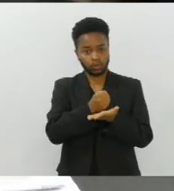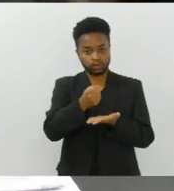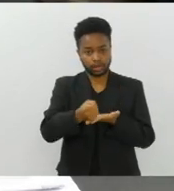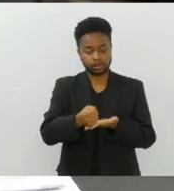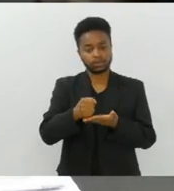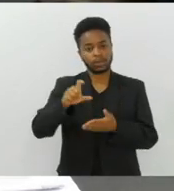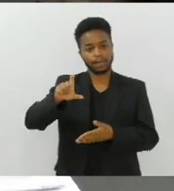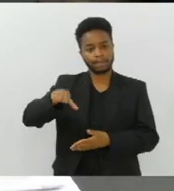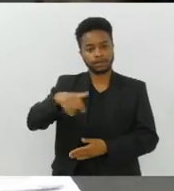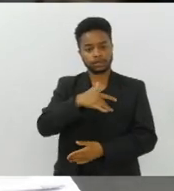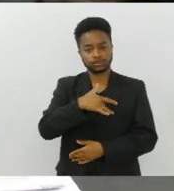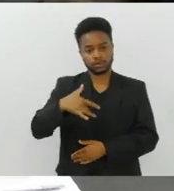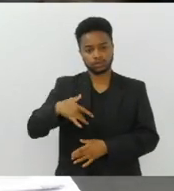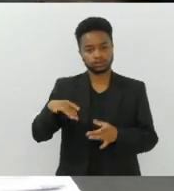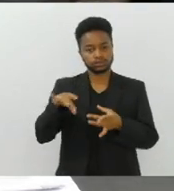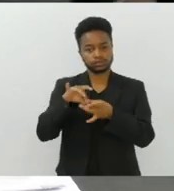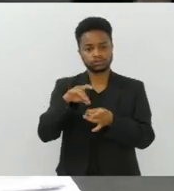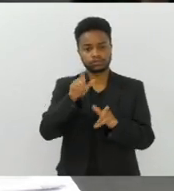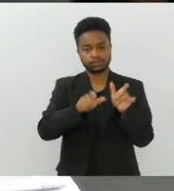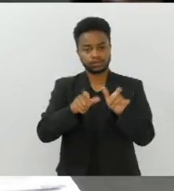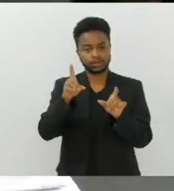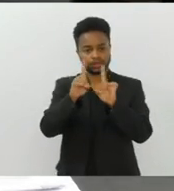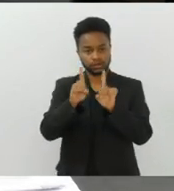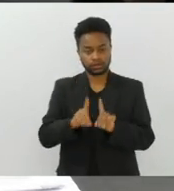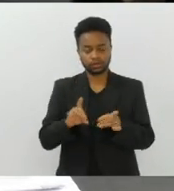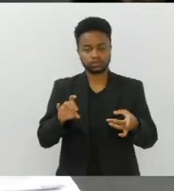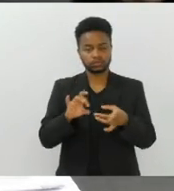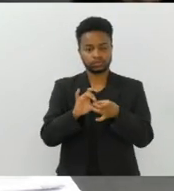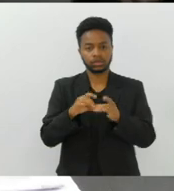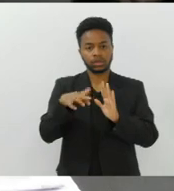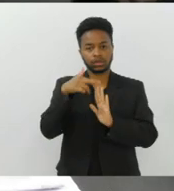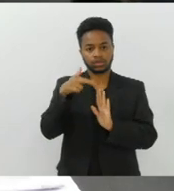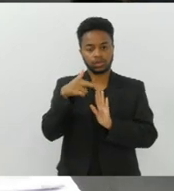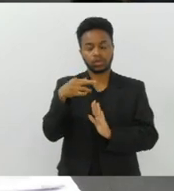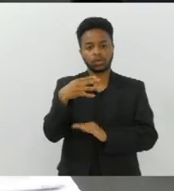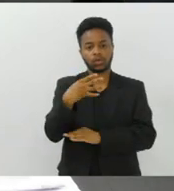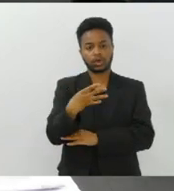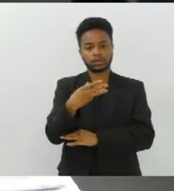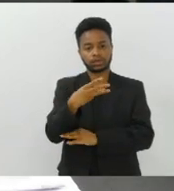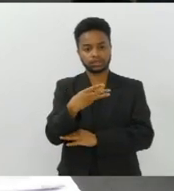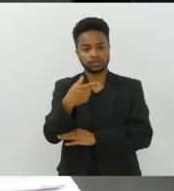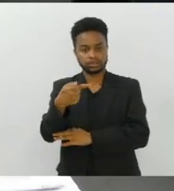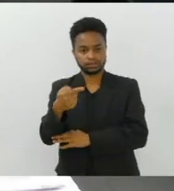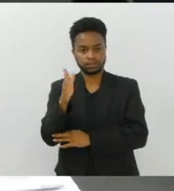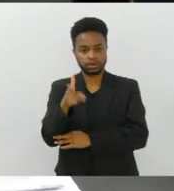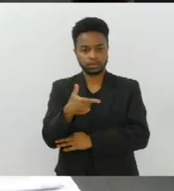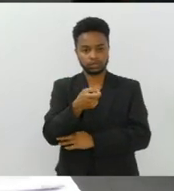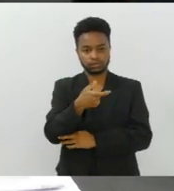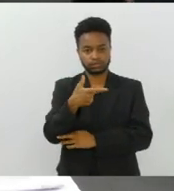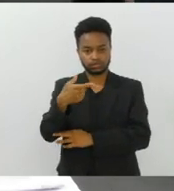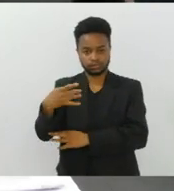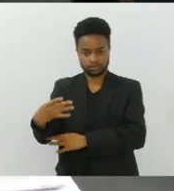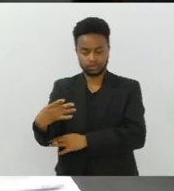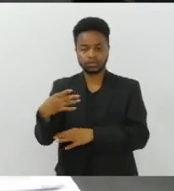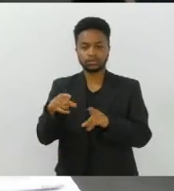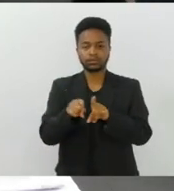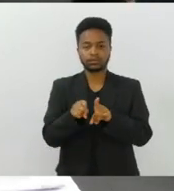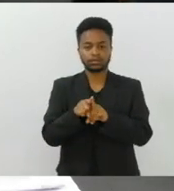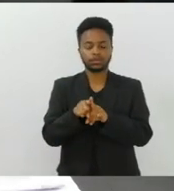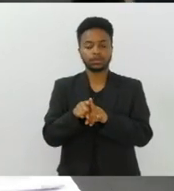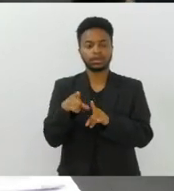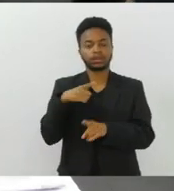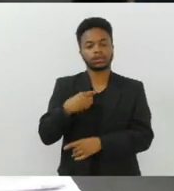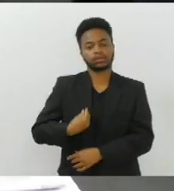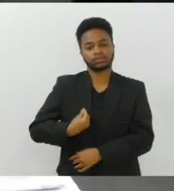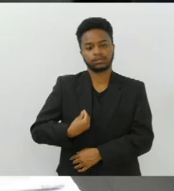deficiência, instituída pela Resolução número 437 de 2024, e contando com a presença